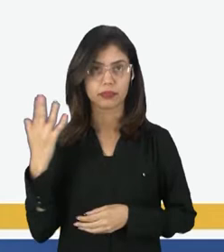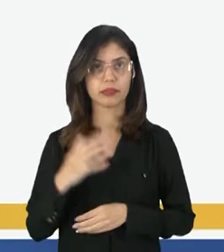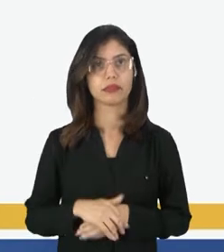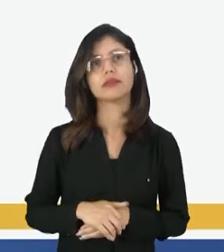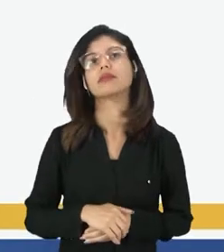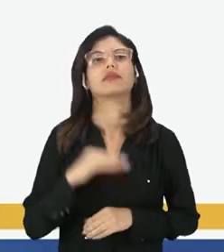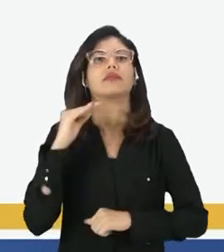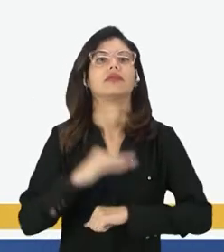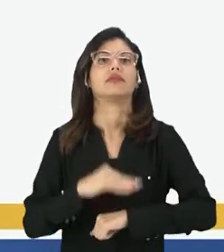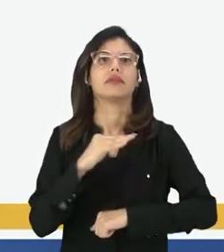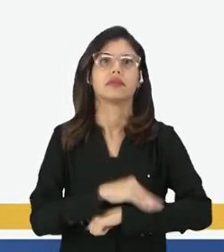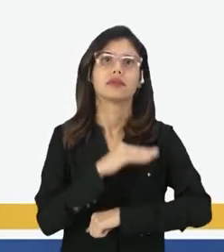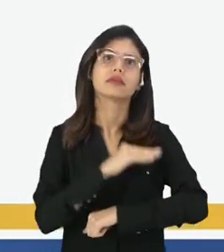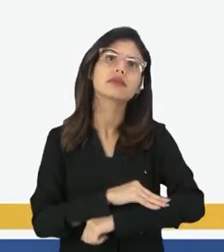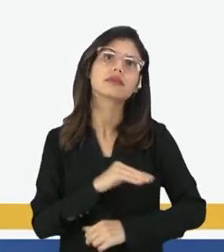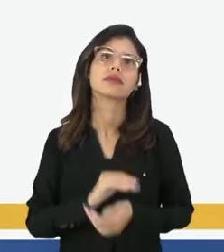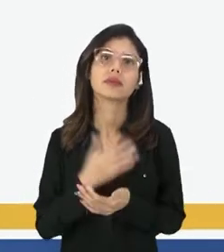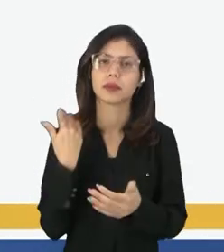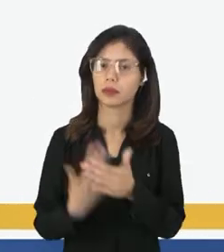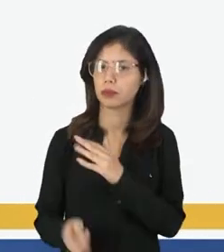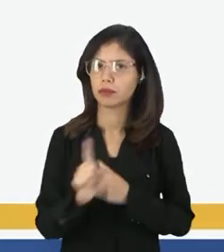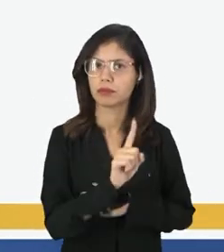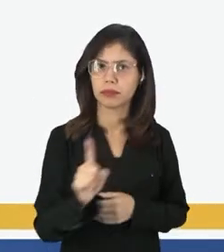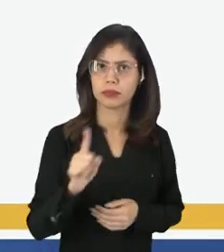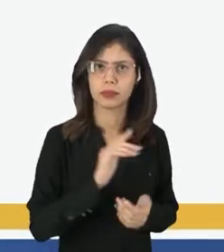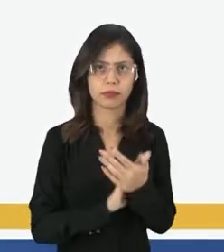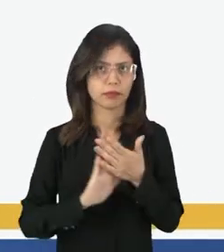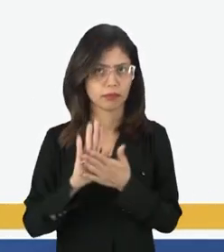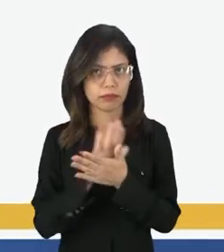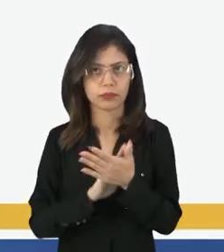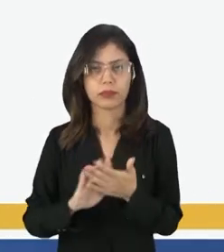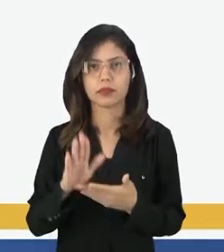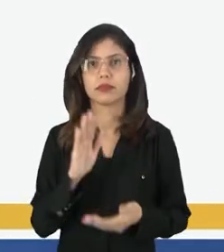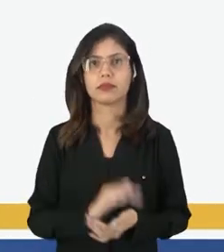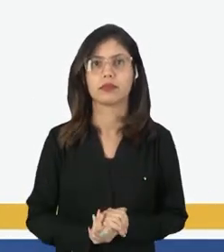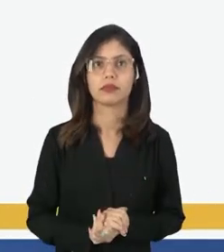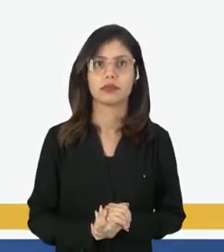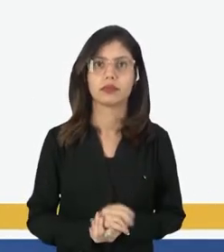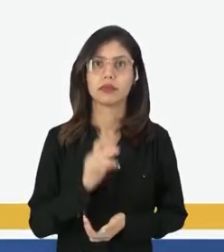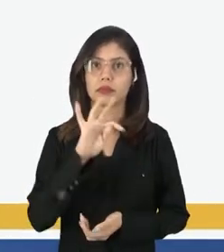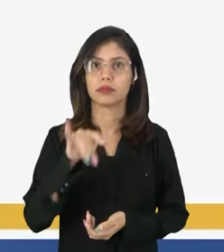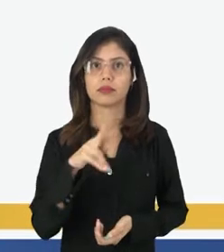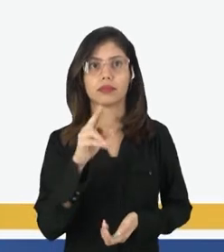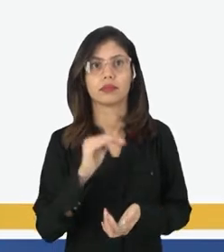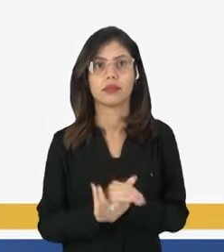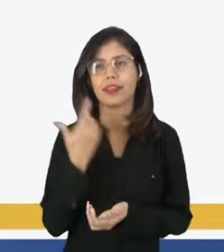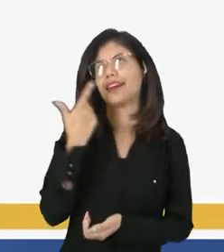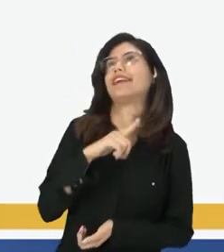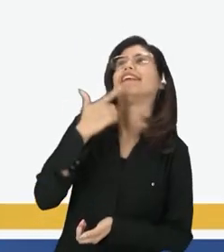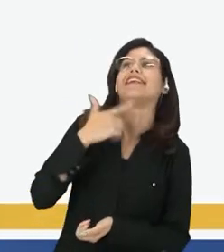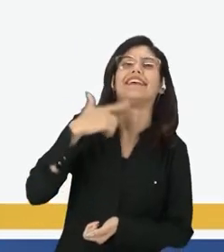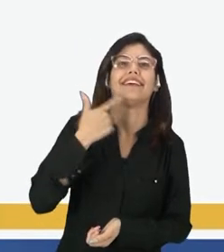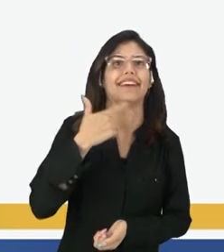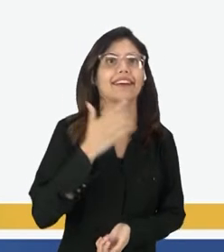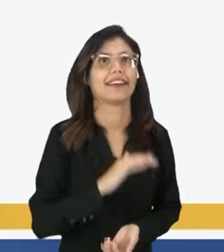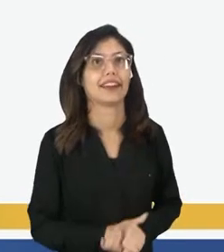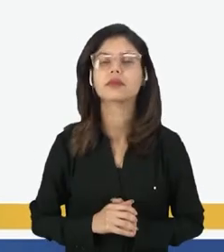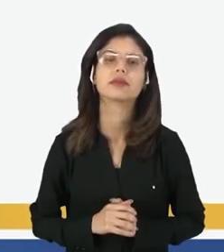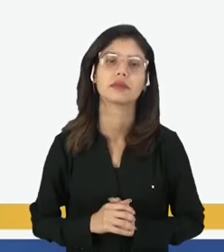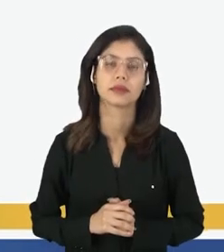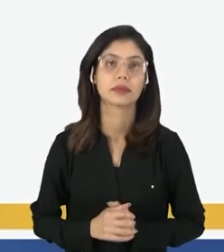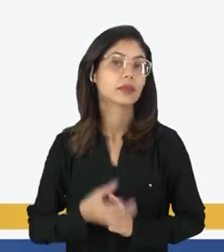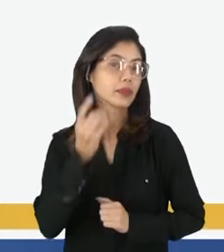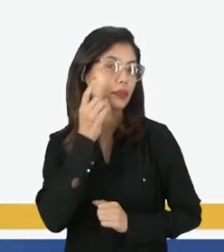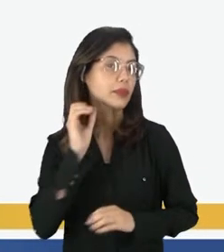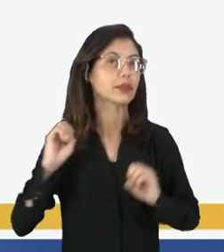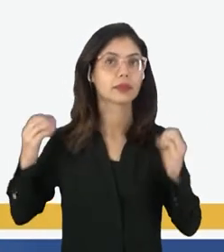o saco garantiu que não perderei a festa por nada e a Judith Hill para danar dele